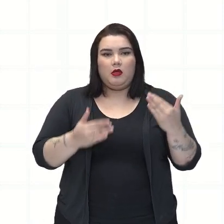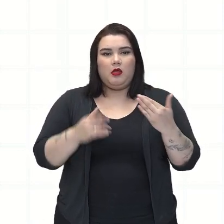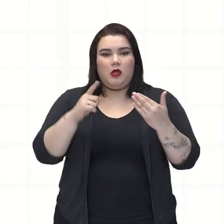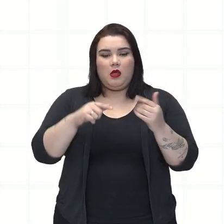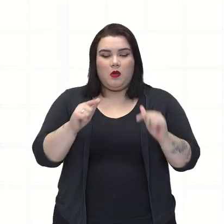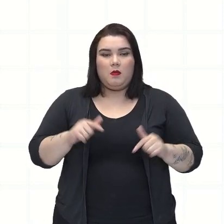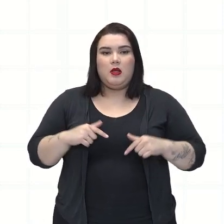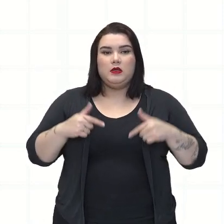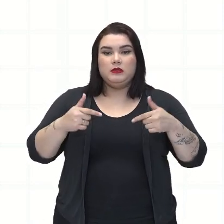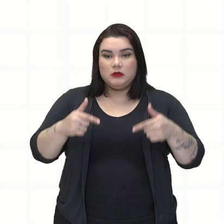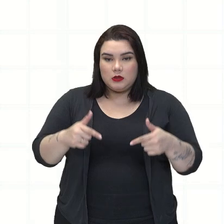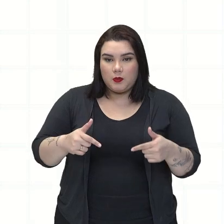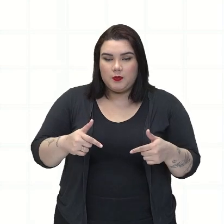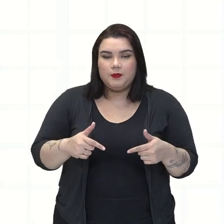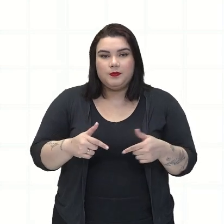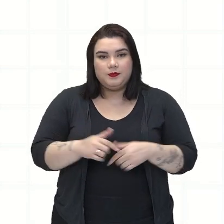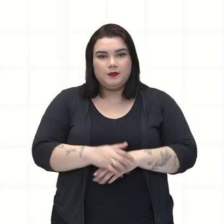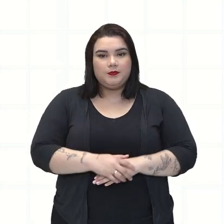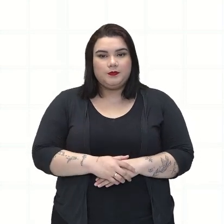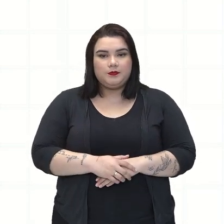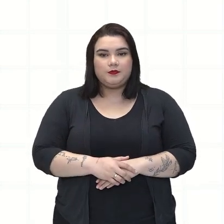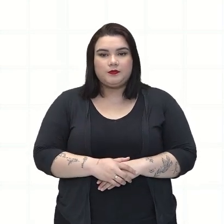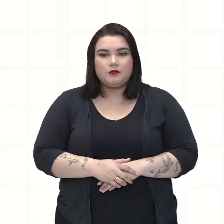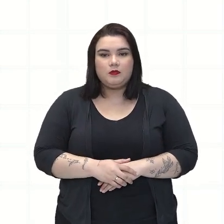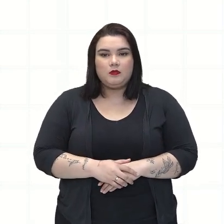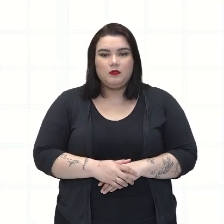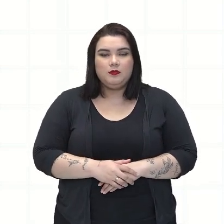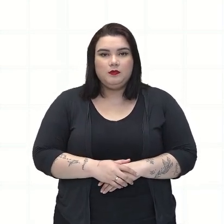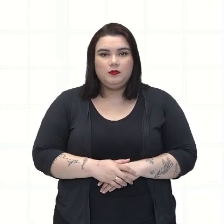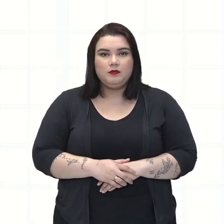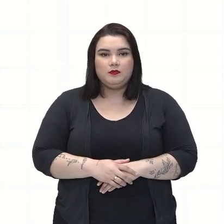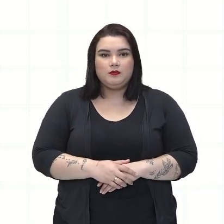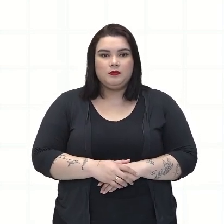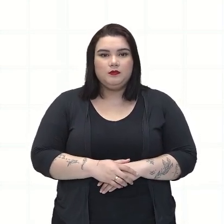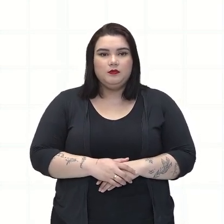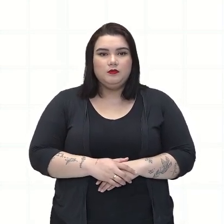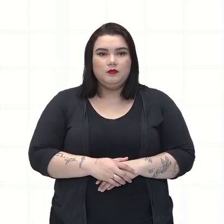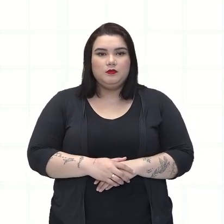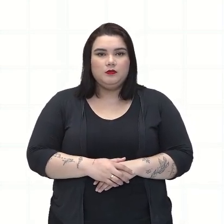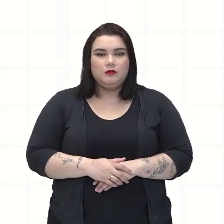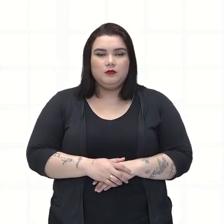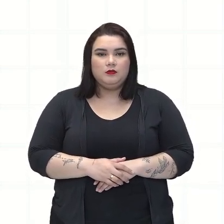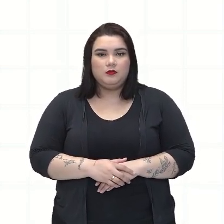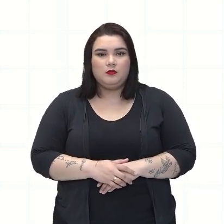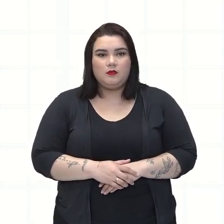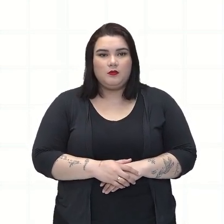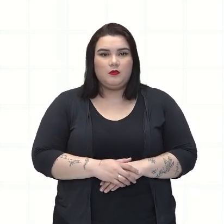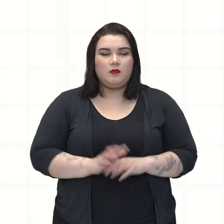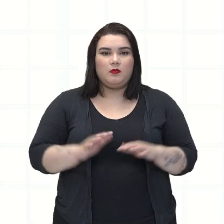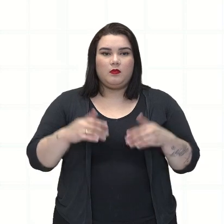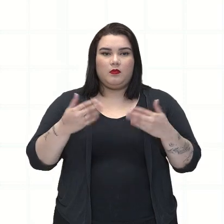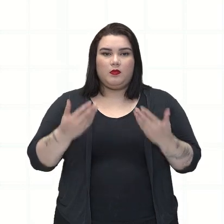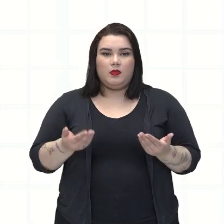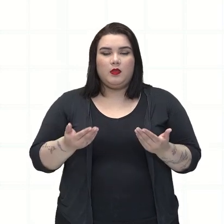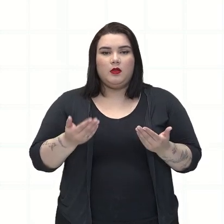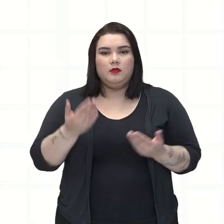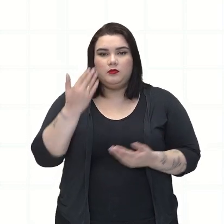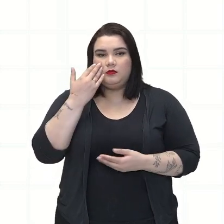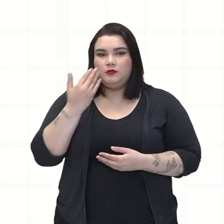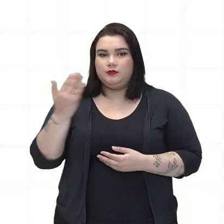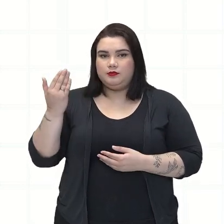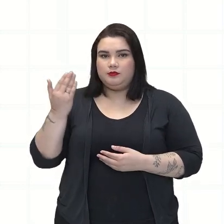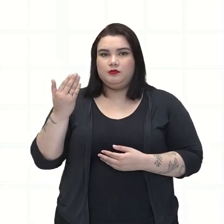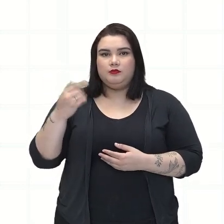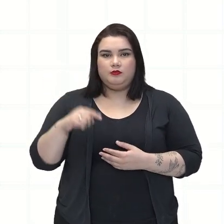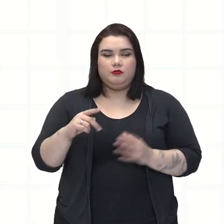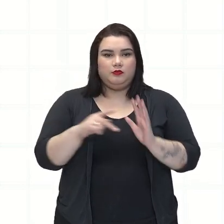atividade, uma pessoa que faz o quê? É o leitor, a pessoa que lê, reader. Então, readers letters também faz